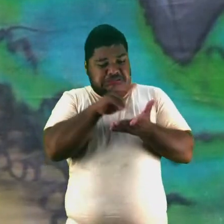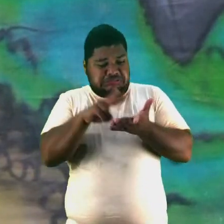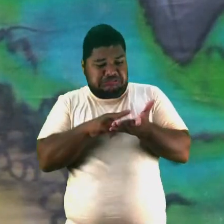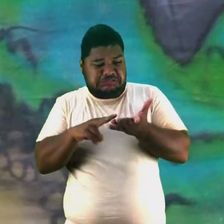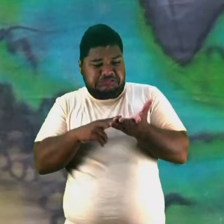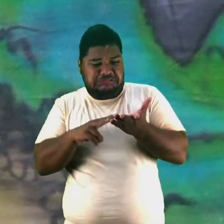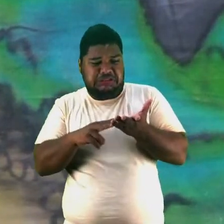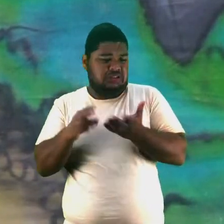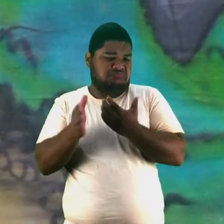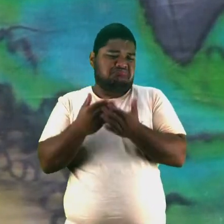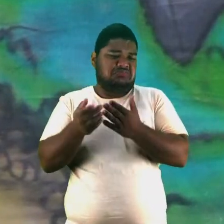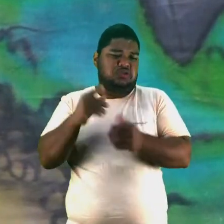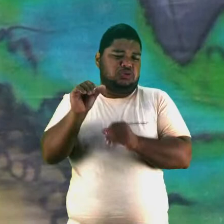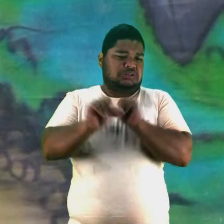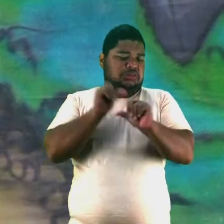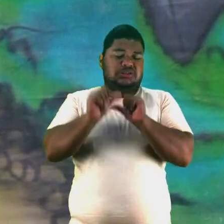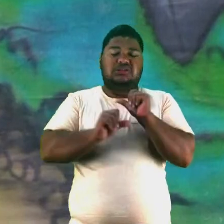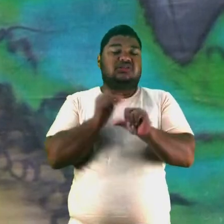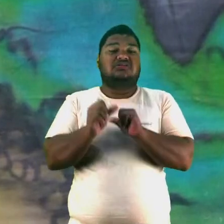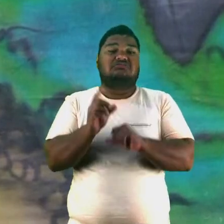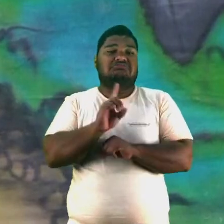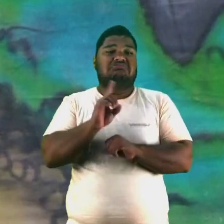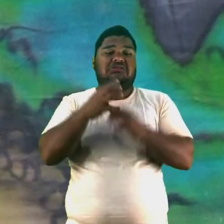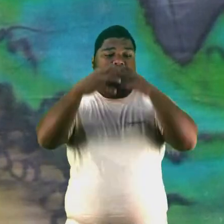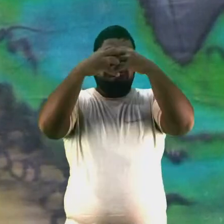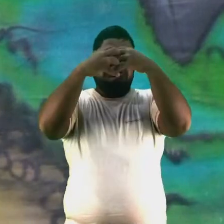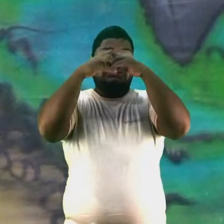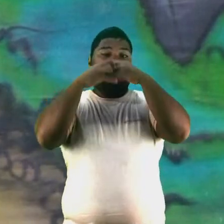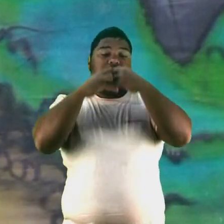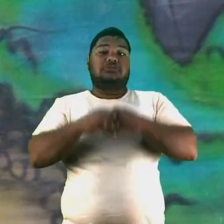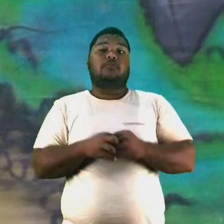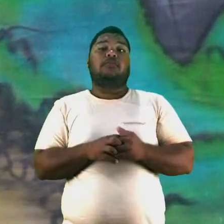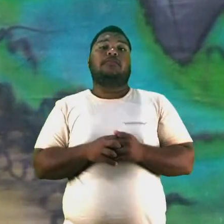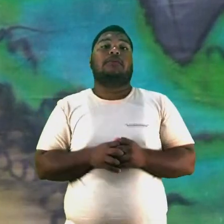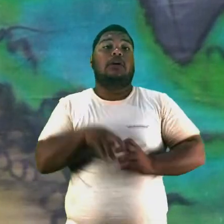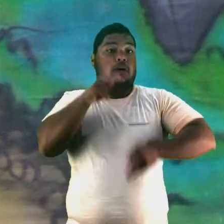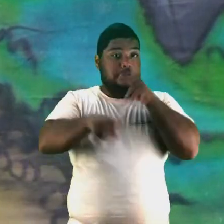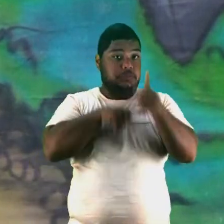nenhuma mudança. As pessoas que liam 2